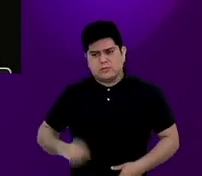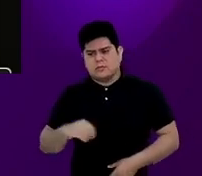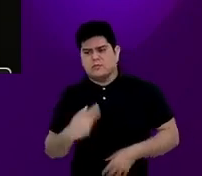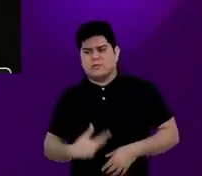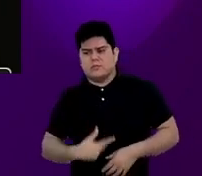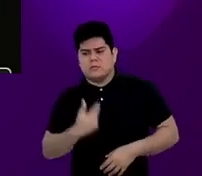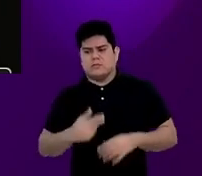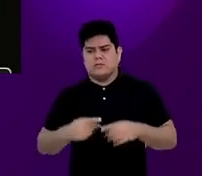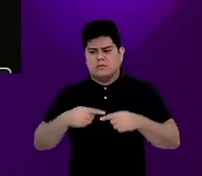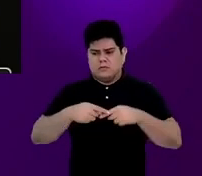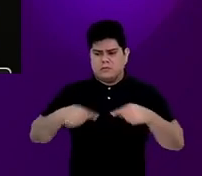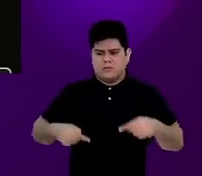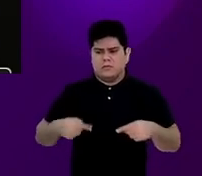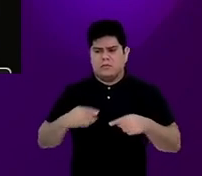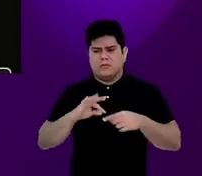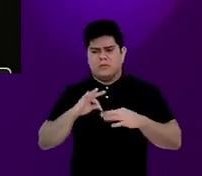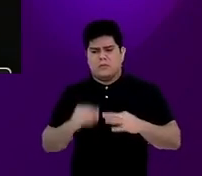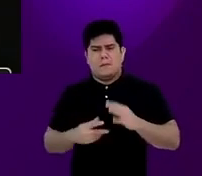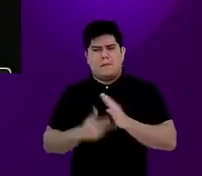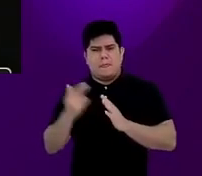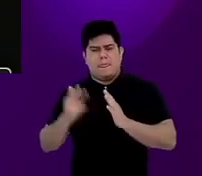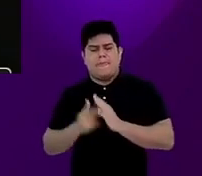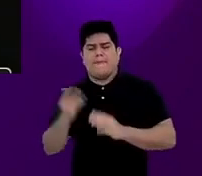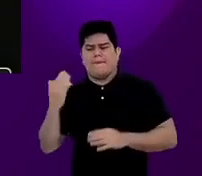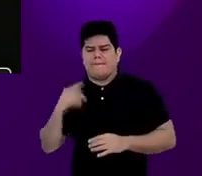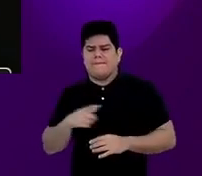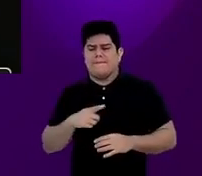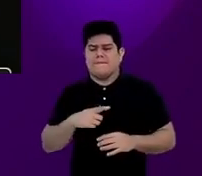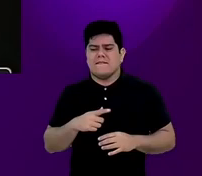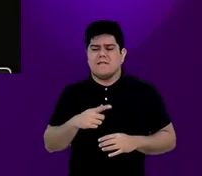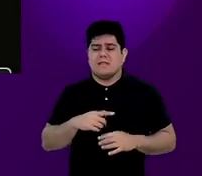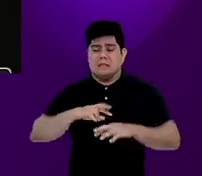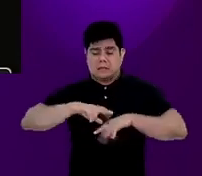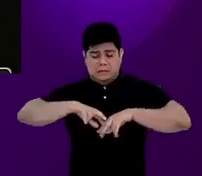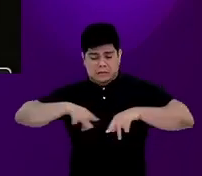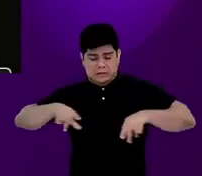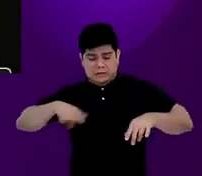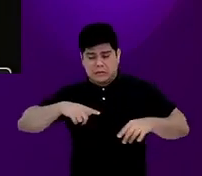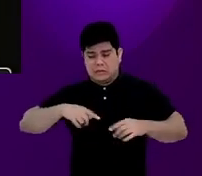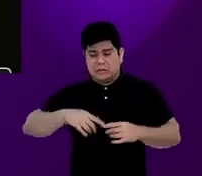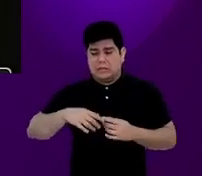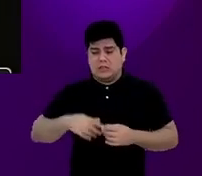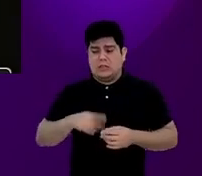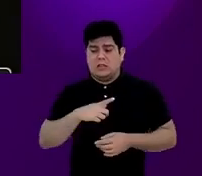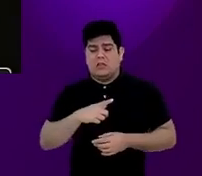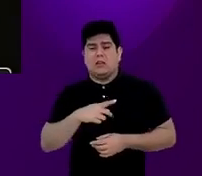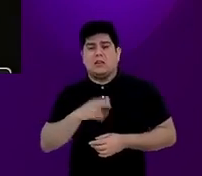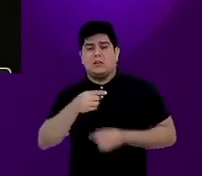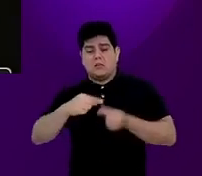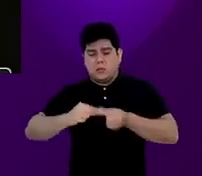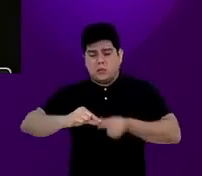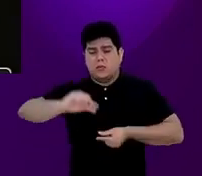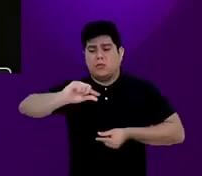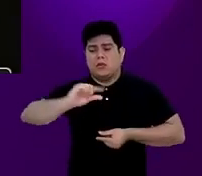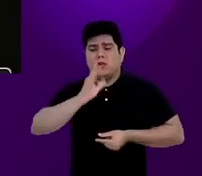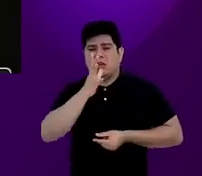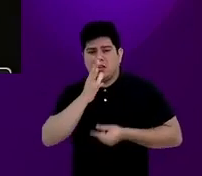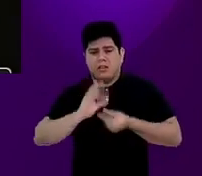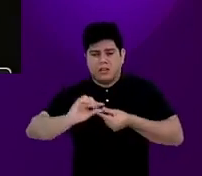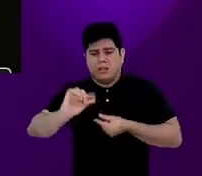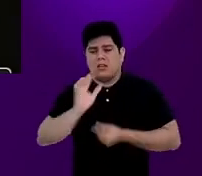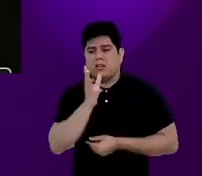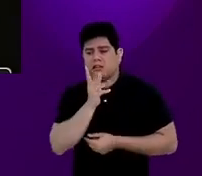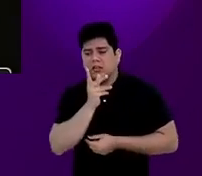ligamentos puboprostáticos, tudo isso gerava uma mobilização muito grande da sustentação uretral. Os pacientes demoravam mais a